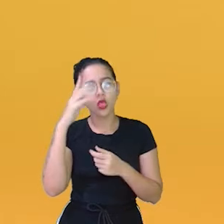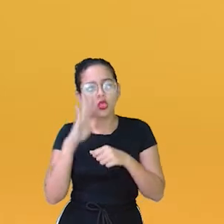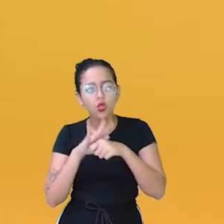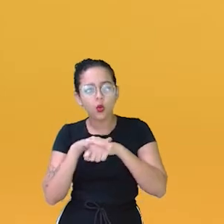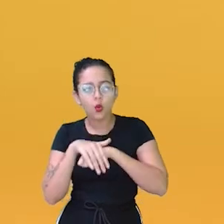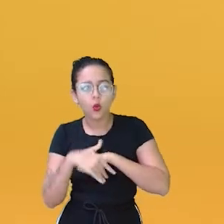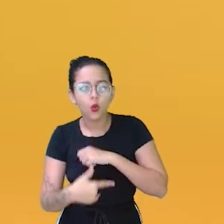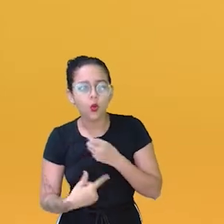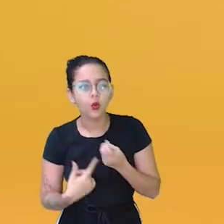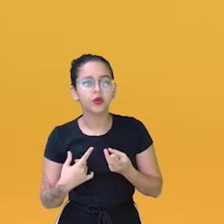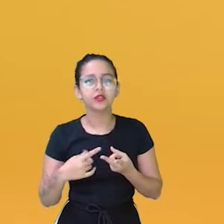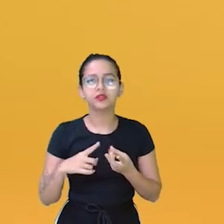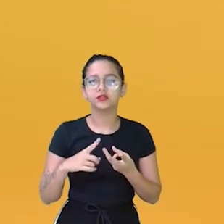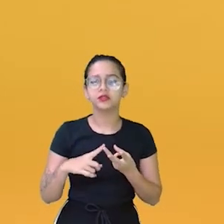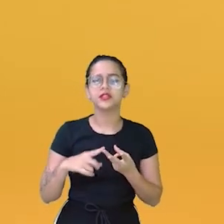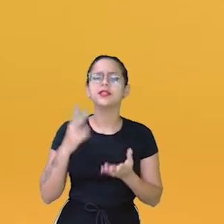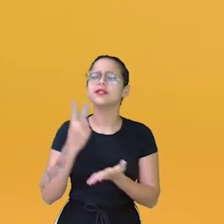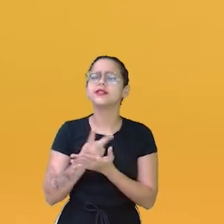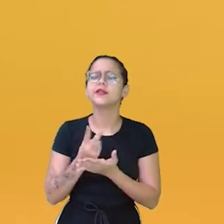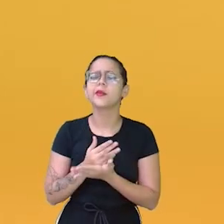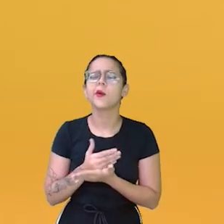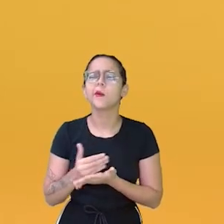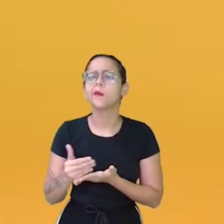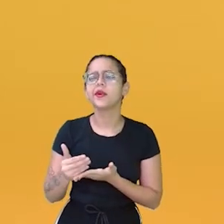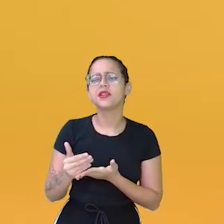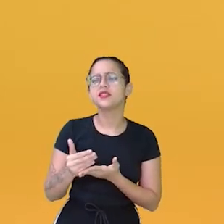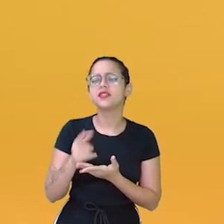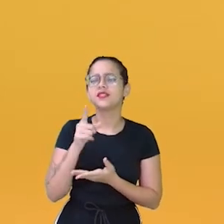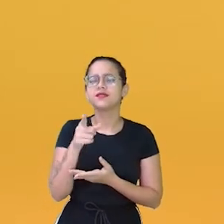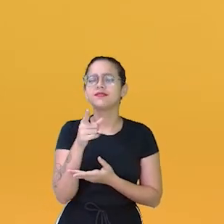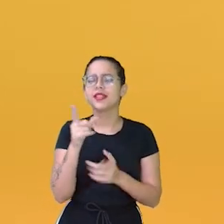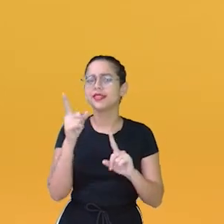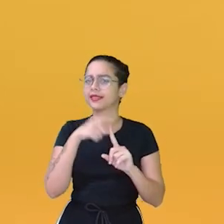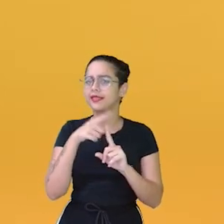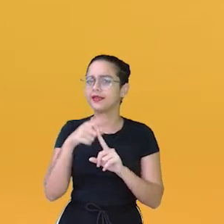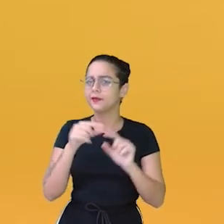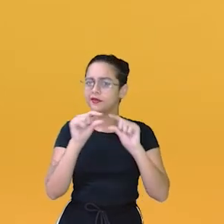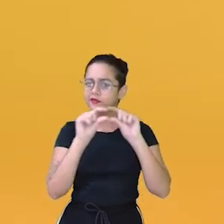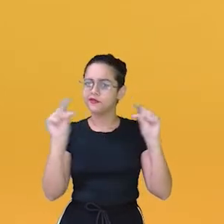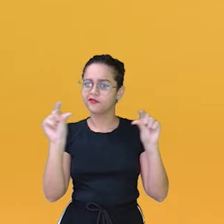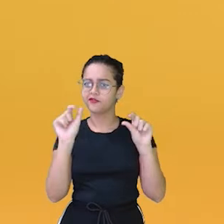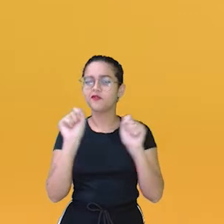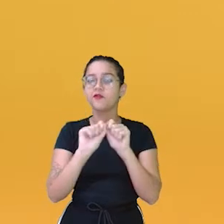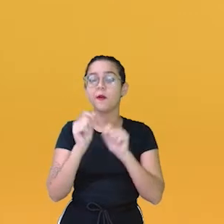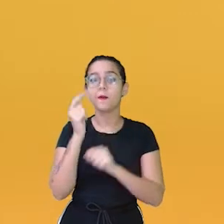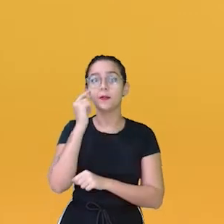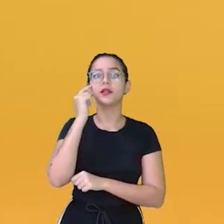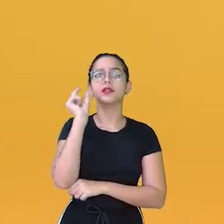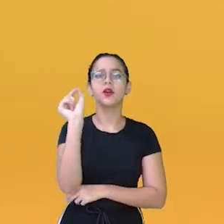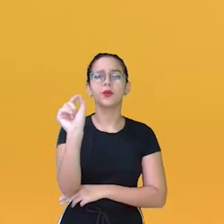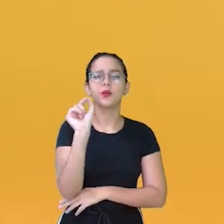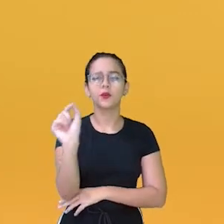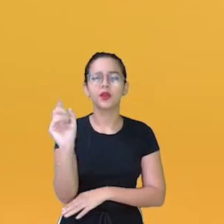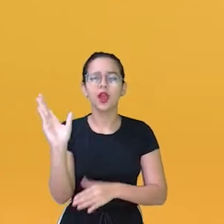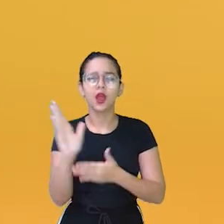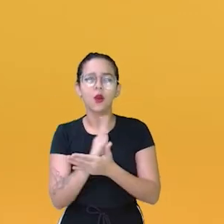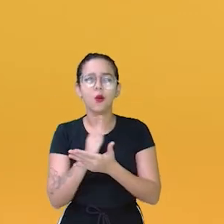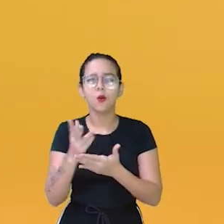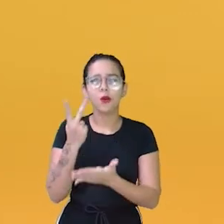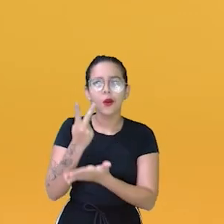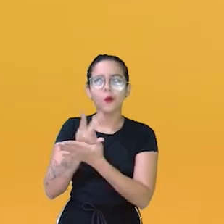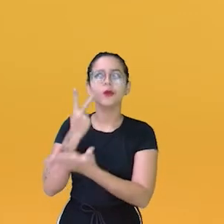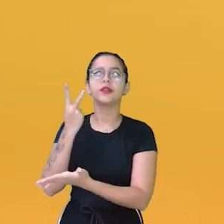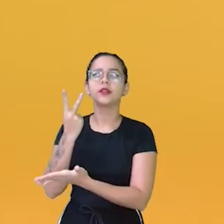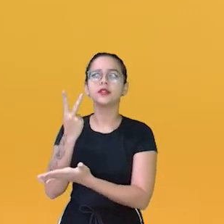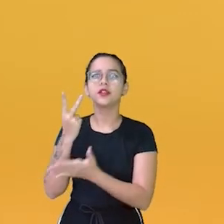noite. Sempre começando com essas expressões que nos fazem pensar em algum